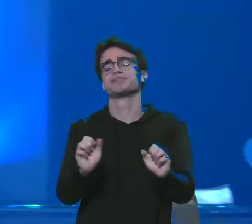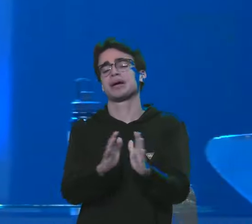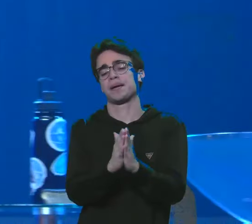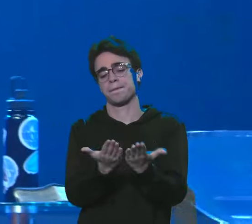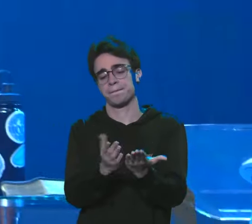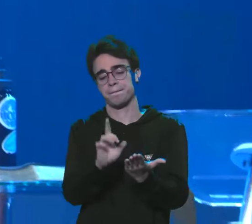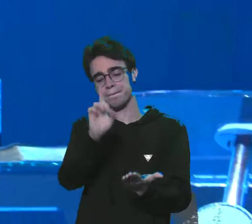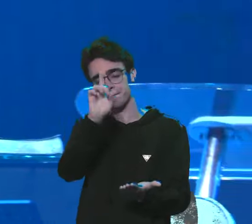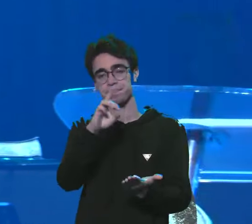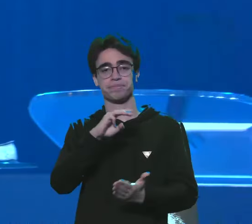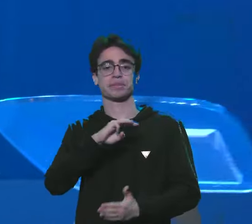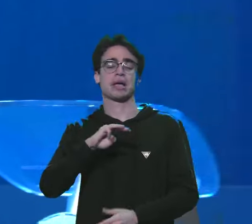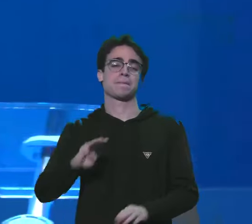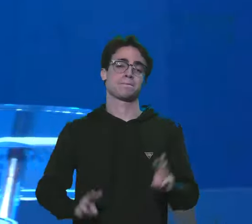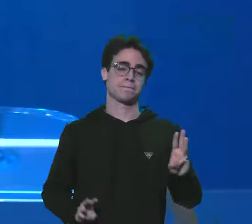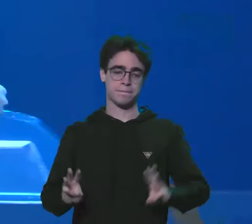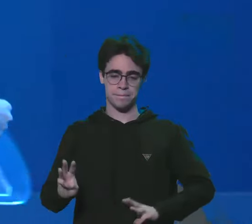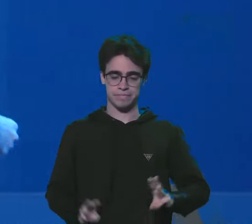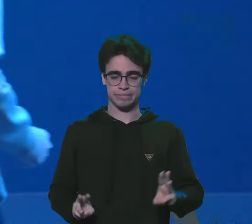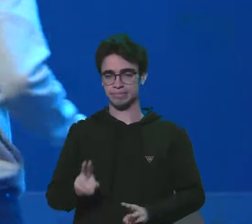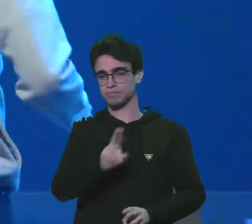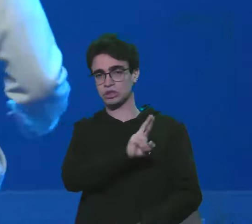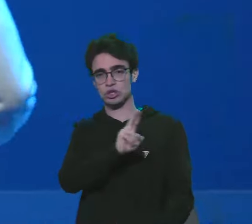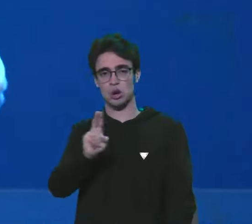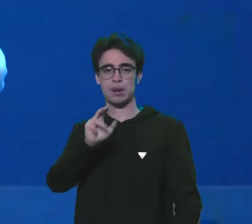Bíblia em Marcos capítulo 5.